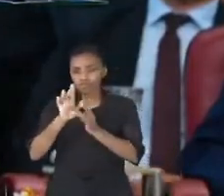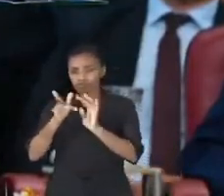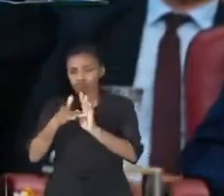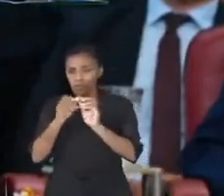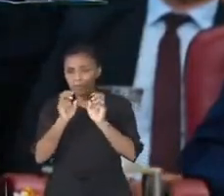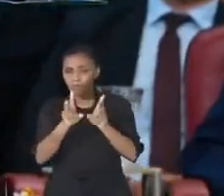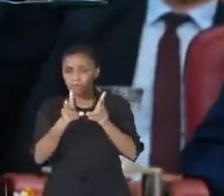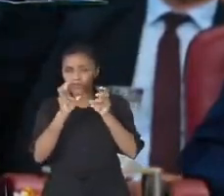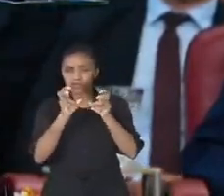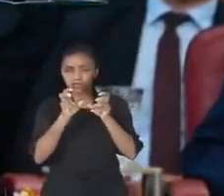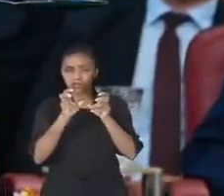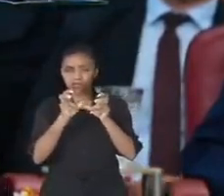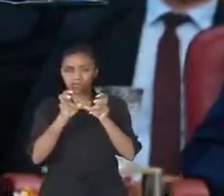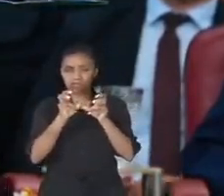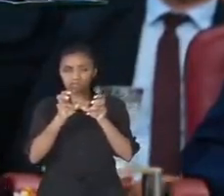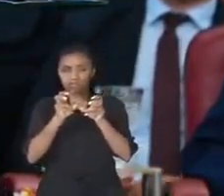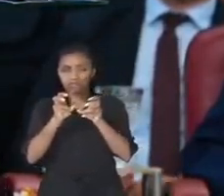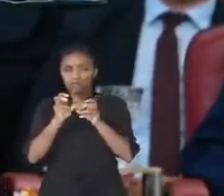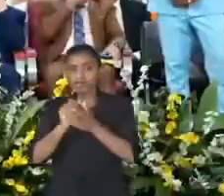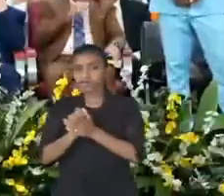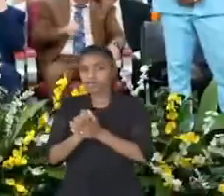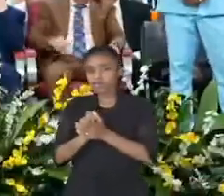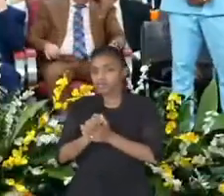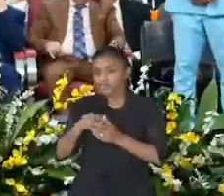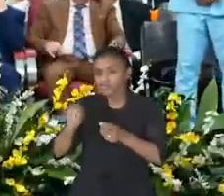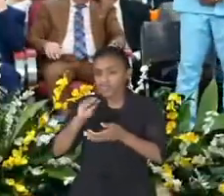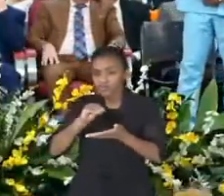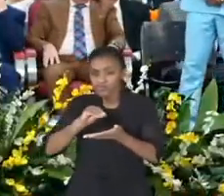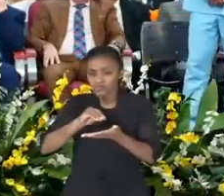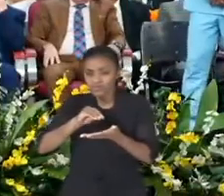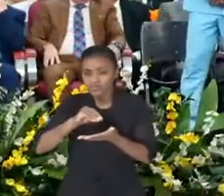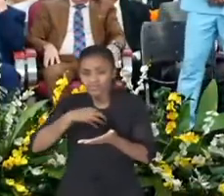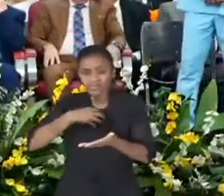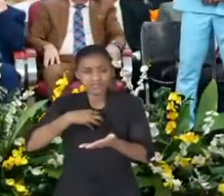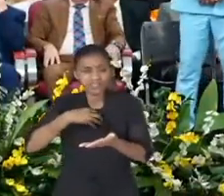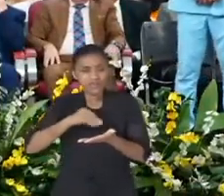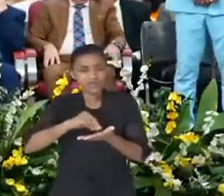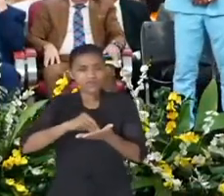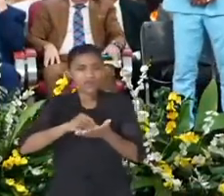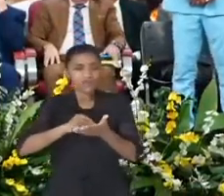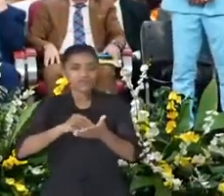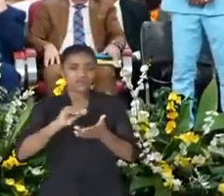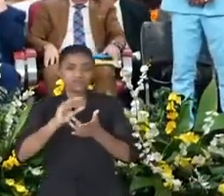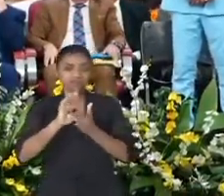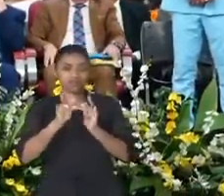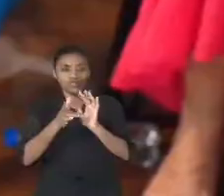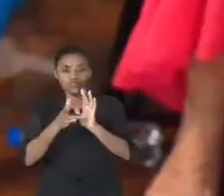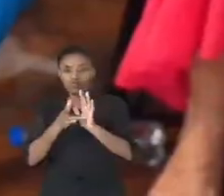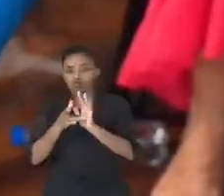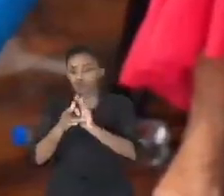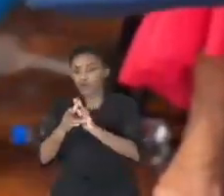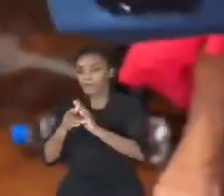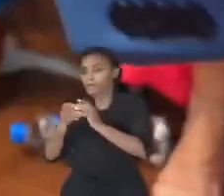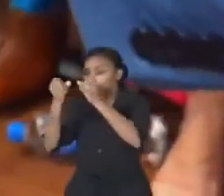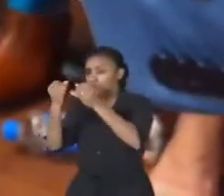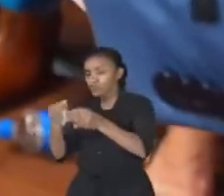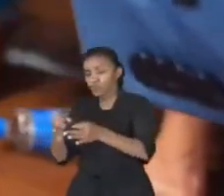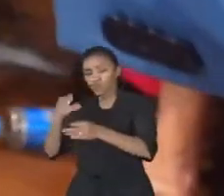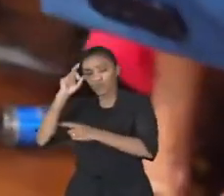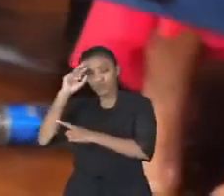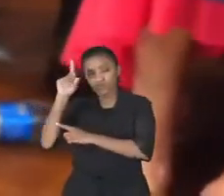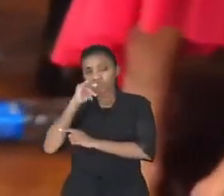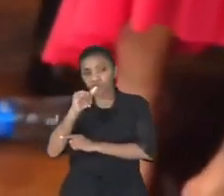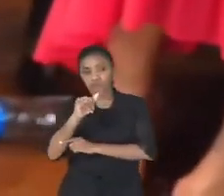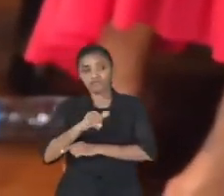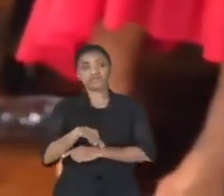percebeu que eles estavam, iriam sentir falta dele, ele consertou a história, Júnior. Ele